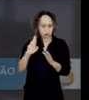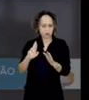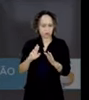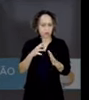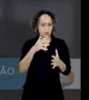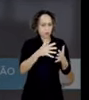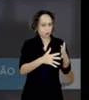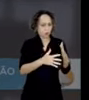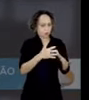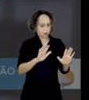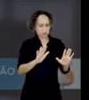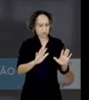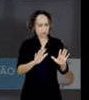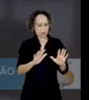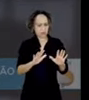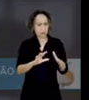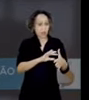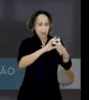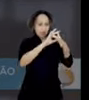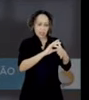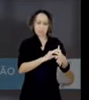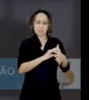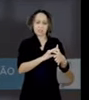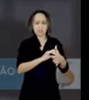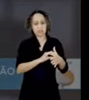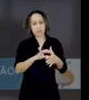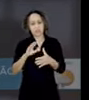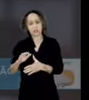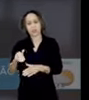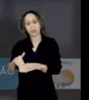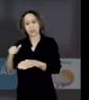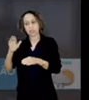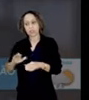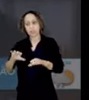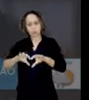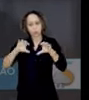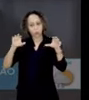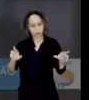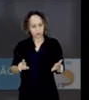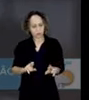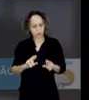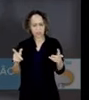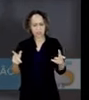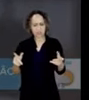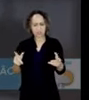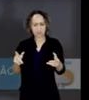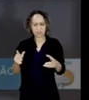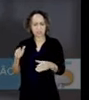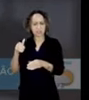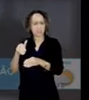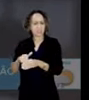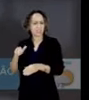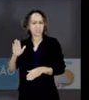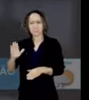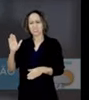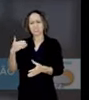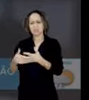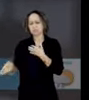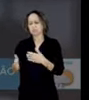vez em quando a imprensa tenta encontrar um candidato. Faz duas eleições que se insinua lançar o Huck como